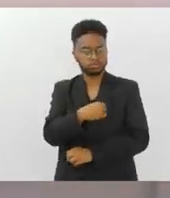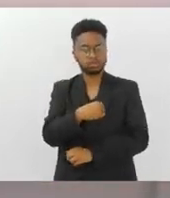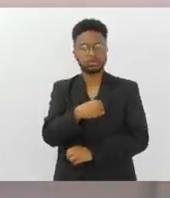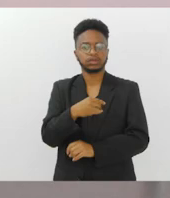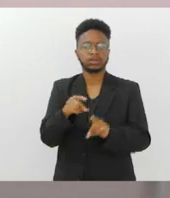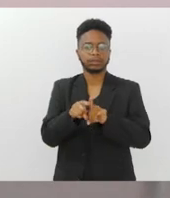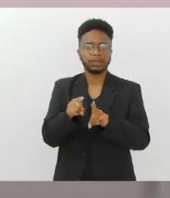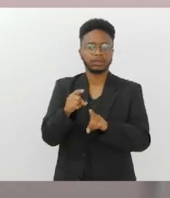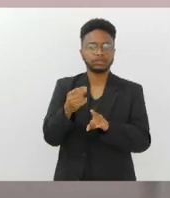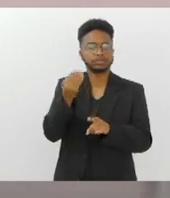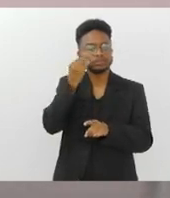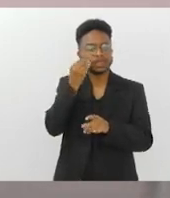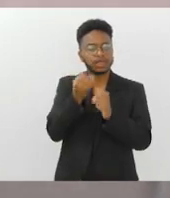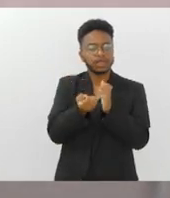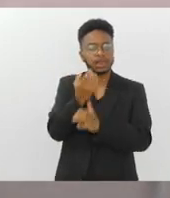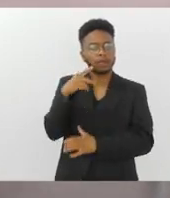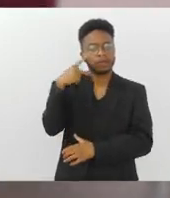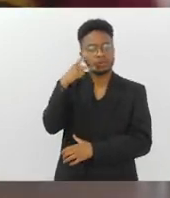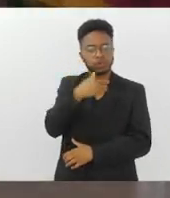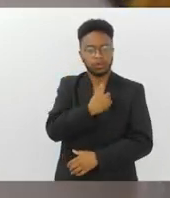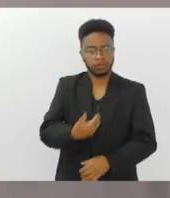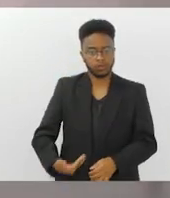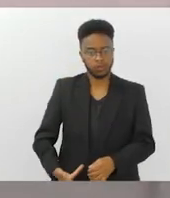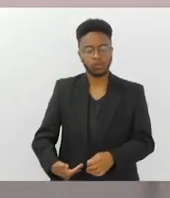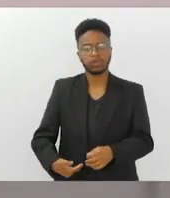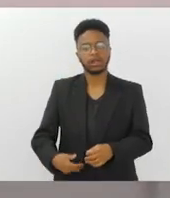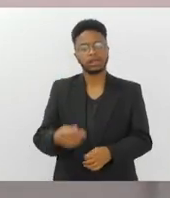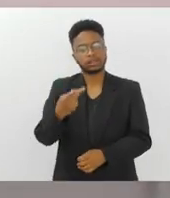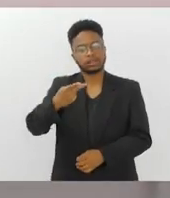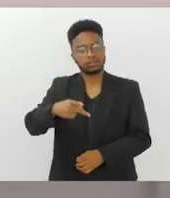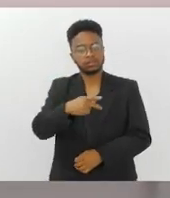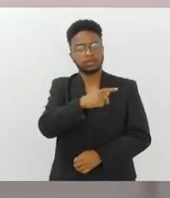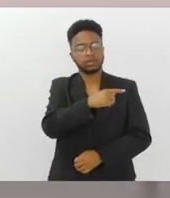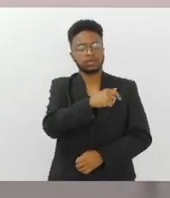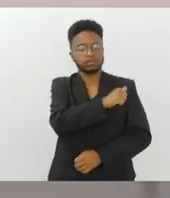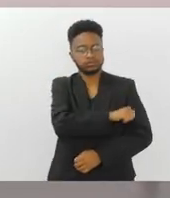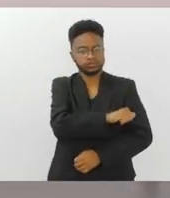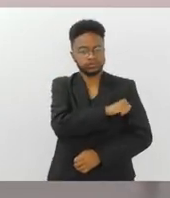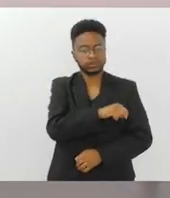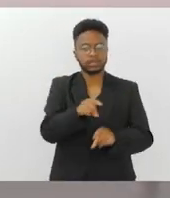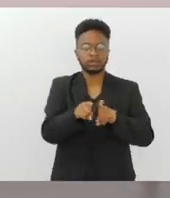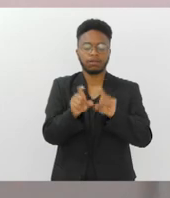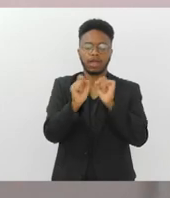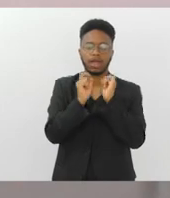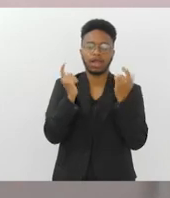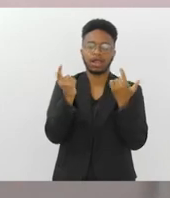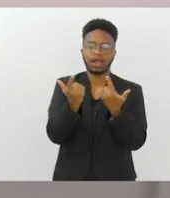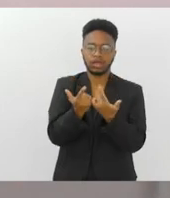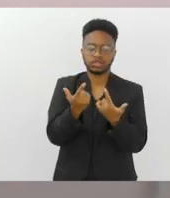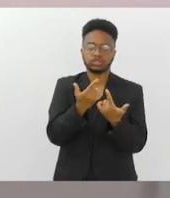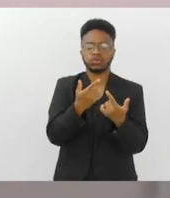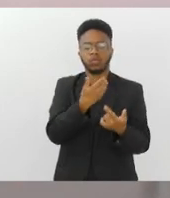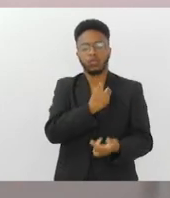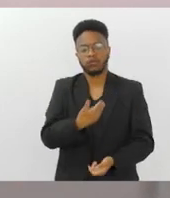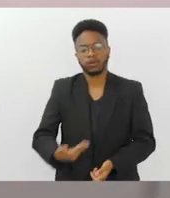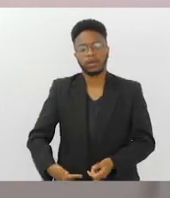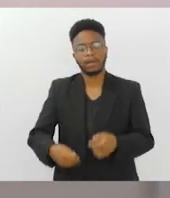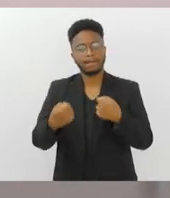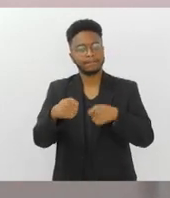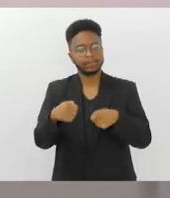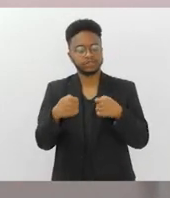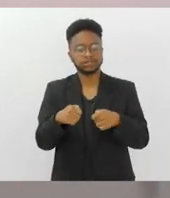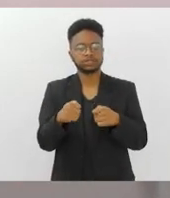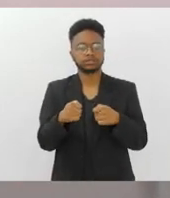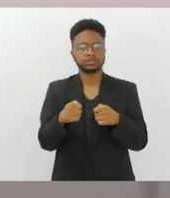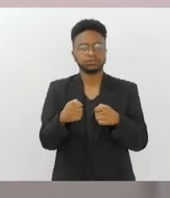política pública, enquanto algo que o governo do Estado, a Assembleia Legislativa do Estado do Rio de Janeiro precisam se